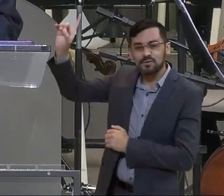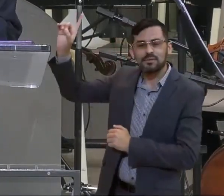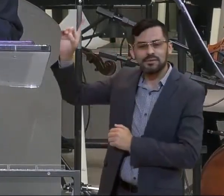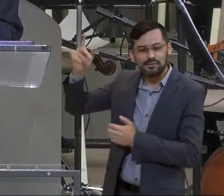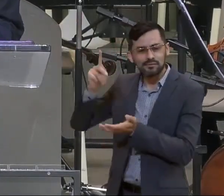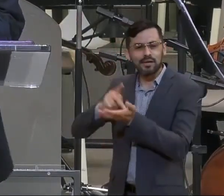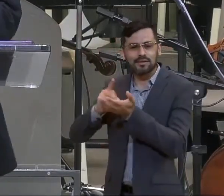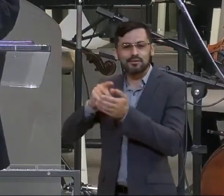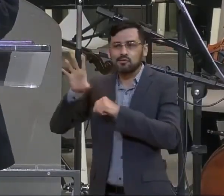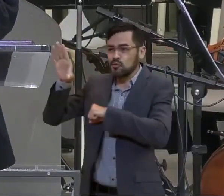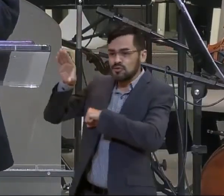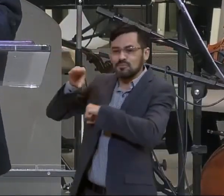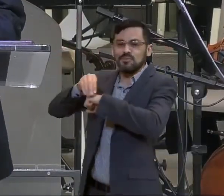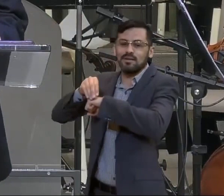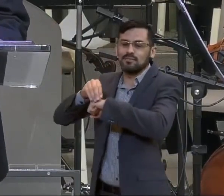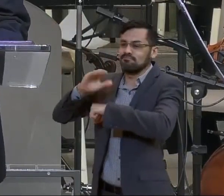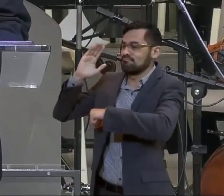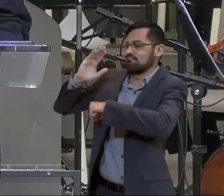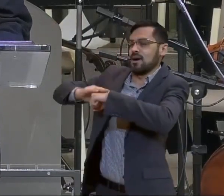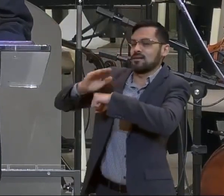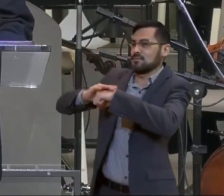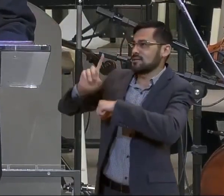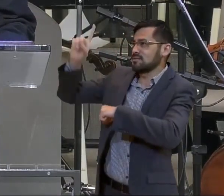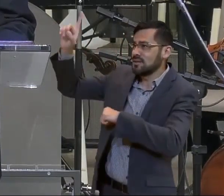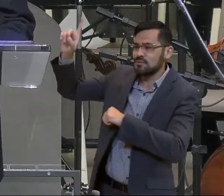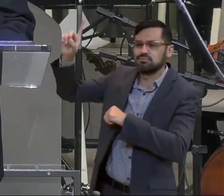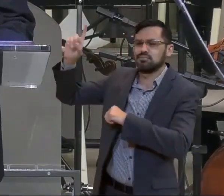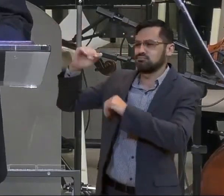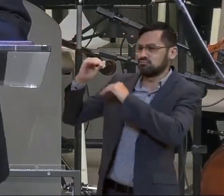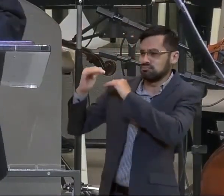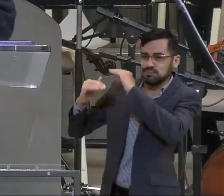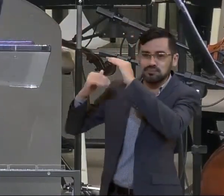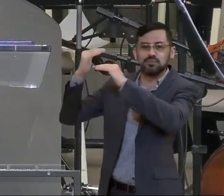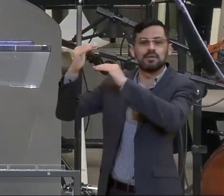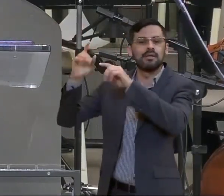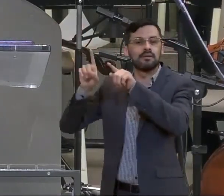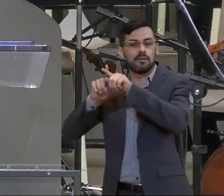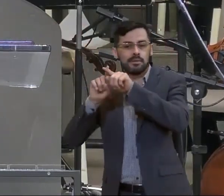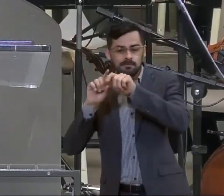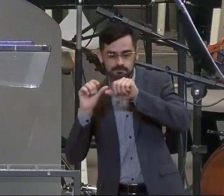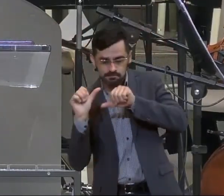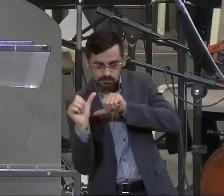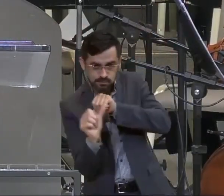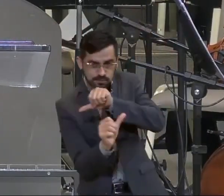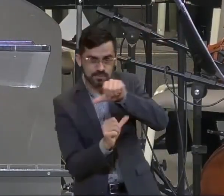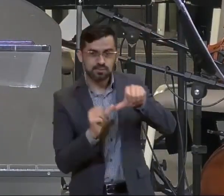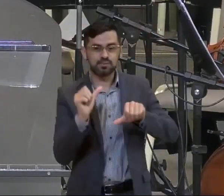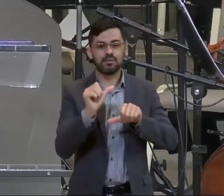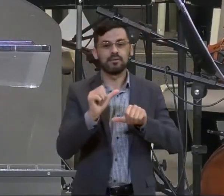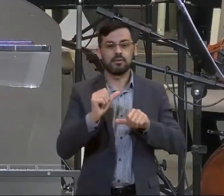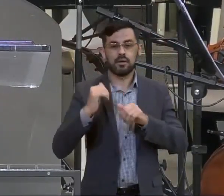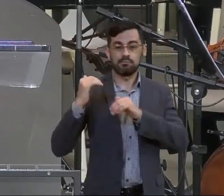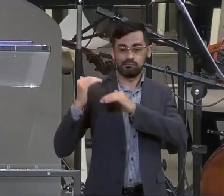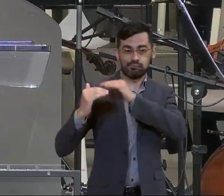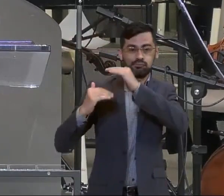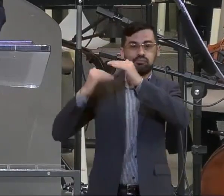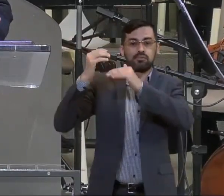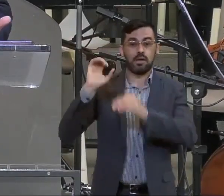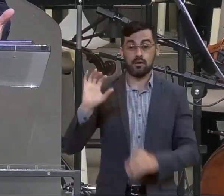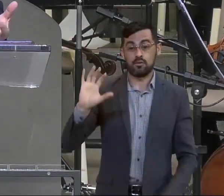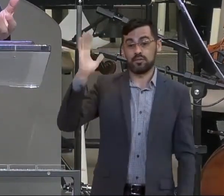do conhecimento que a gente tem dele, que é fruto da transformação espiritual que está